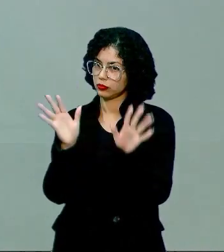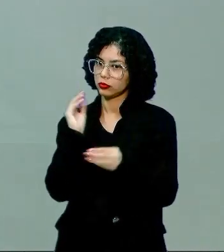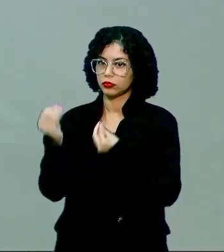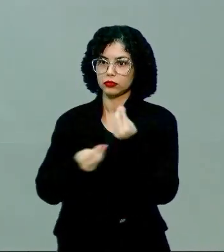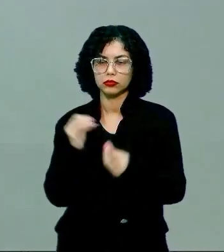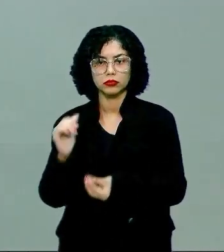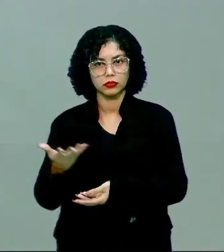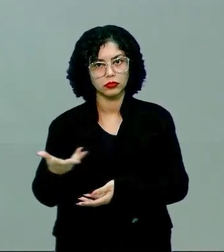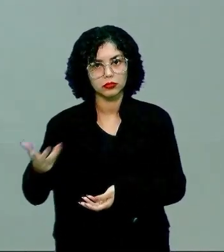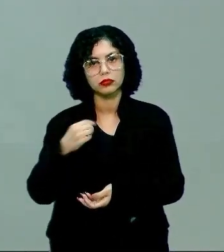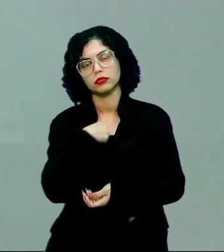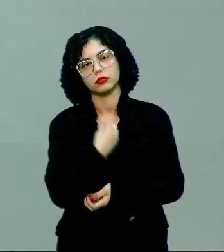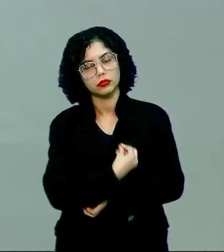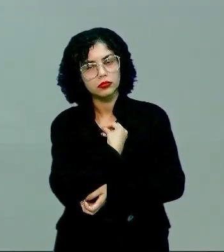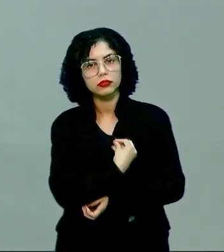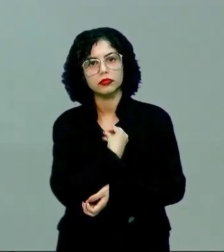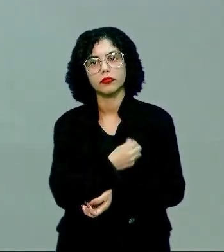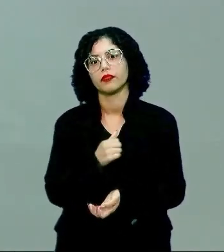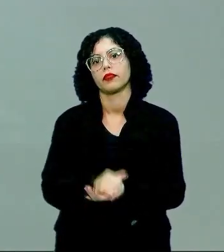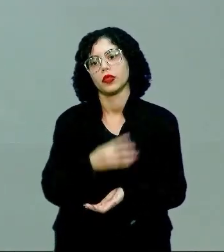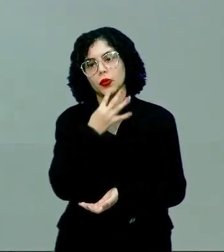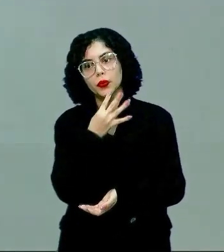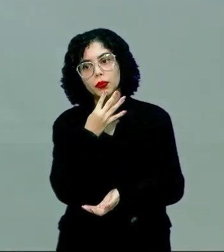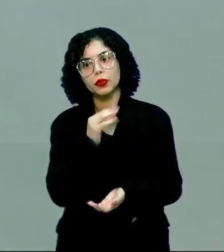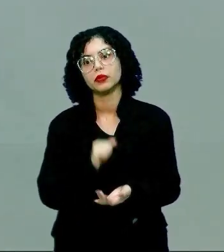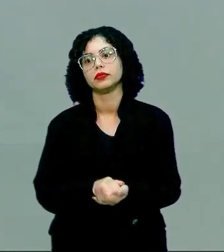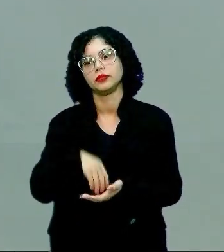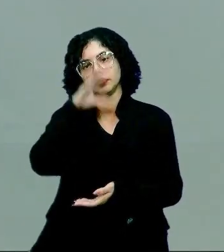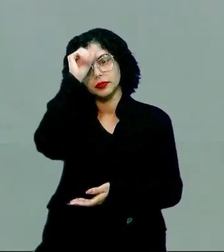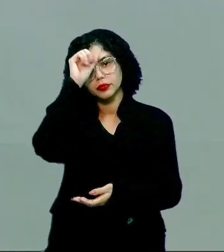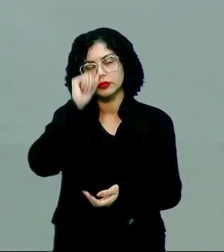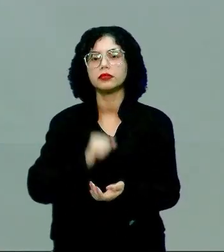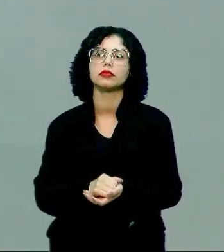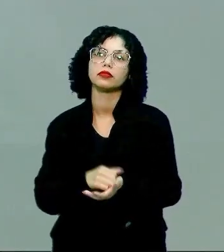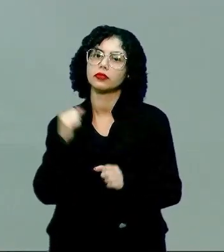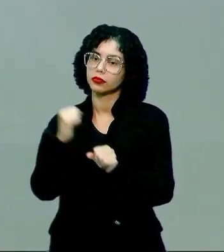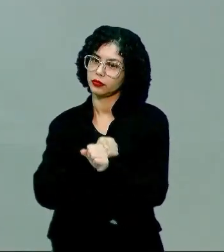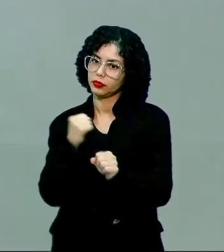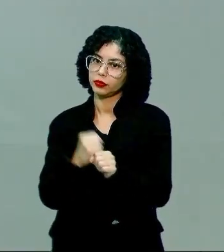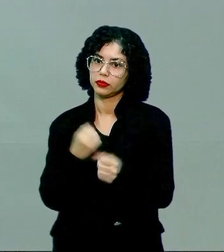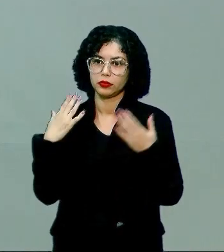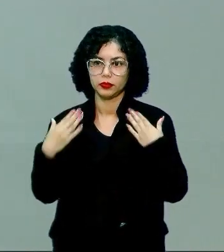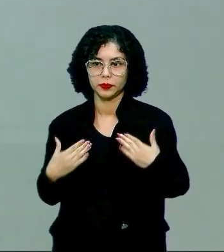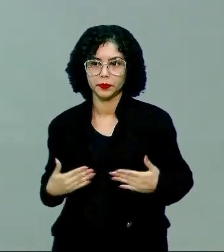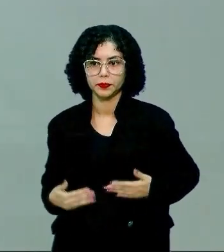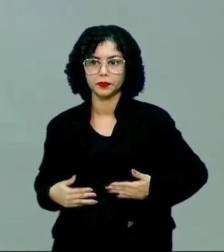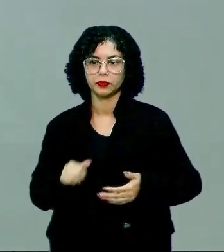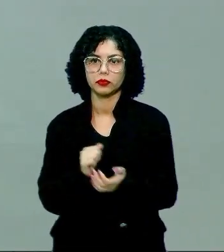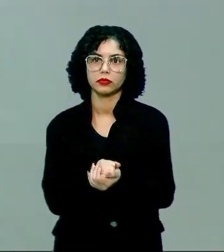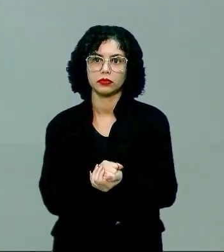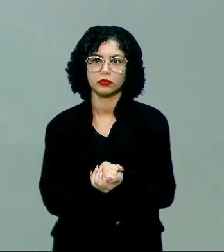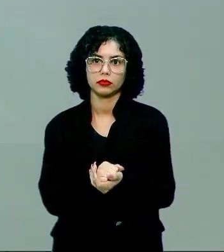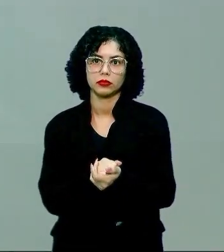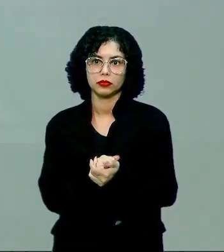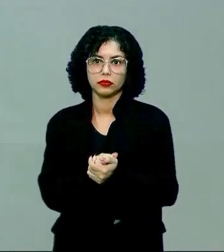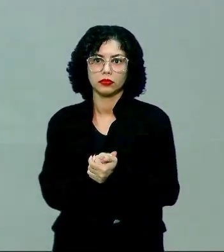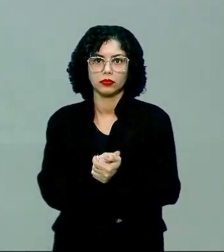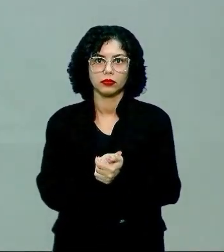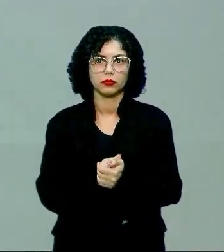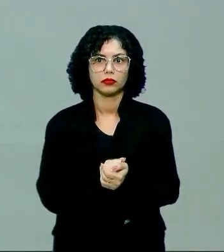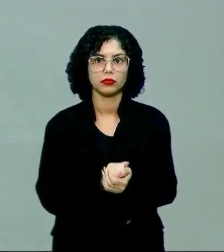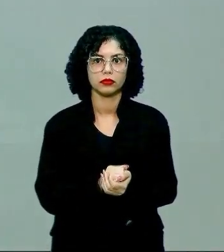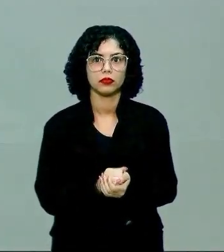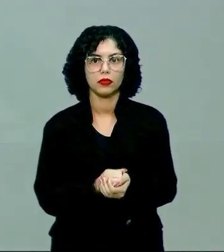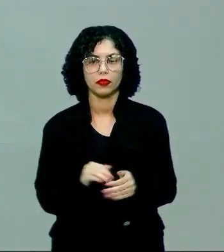com base em tudo que eu vivi com tudo que eu conheci com tudo que eu compreendi na minha construção corporal Reza a lenda que